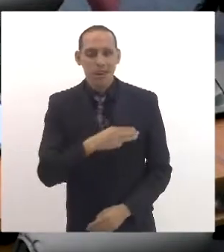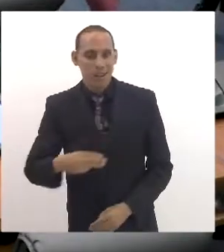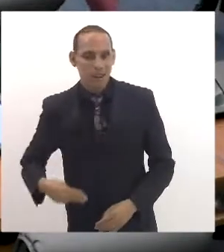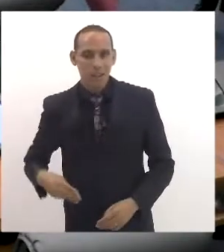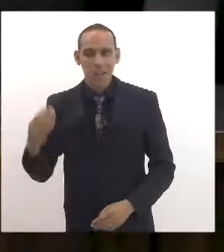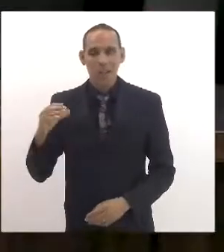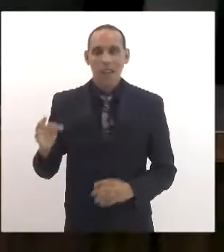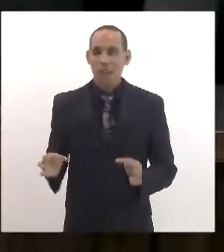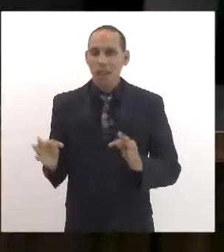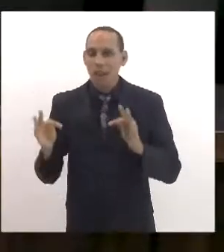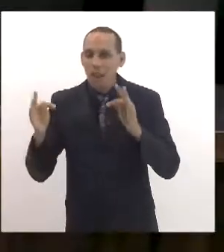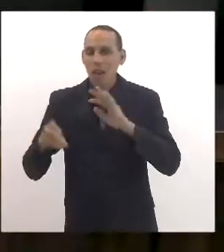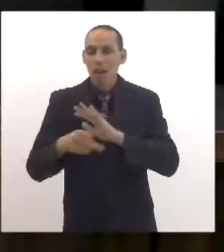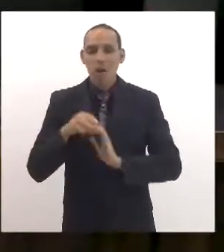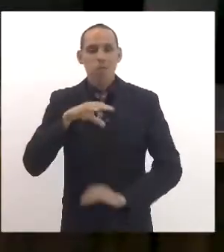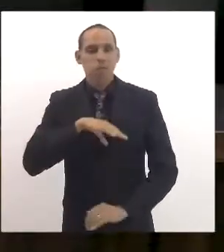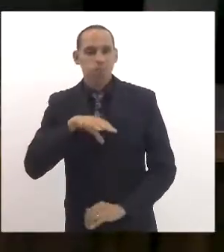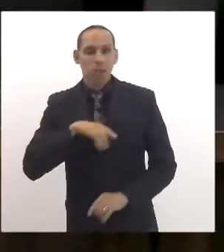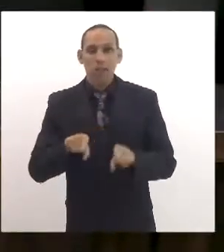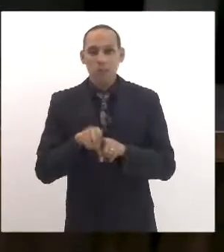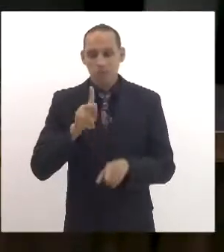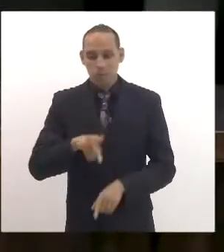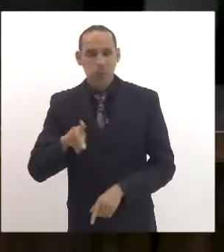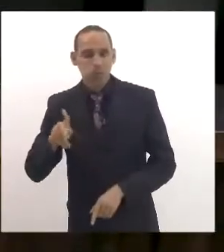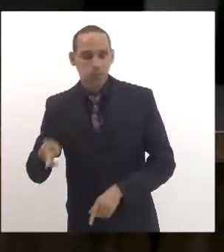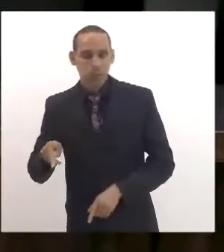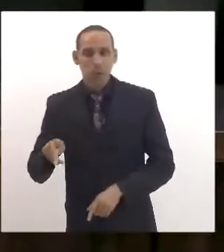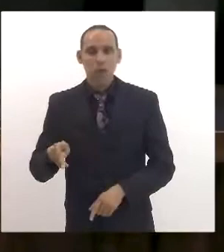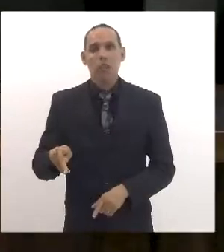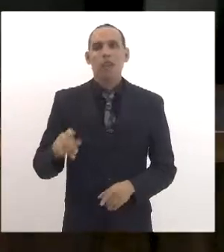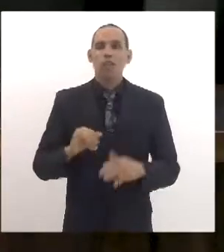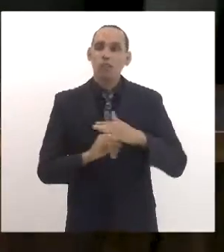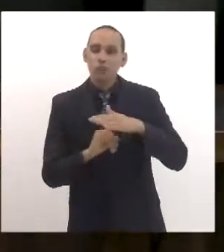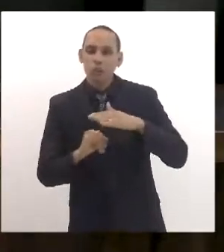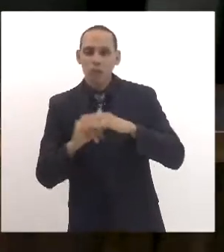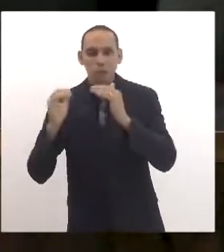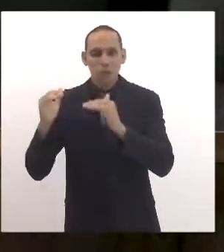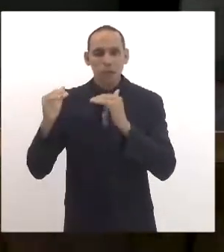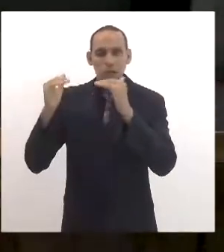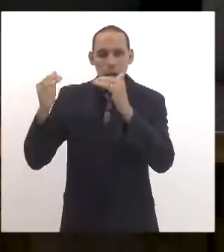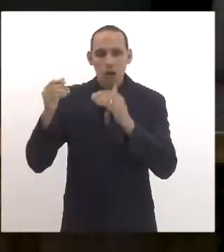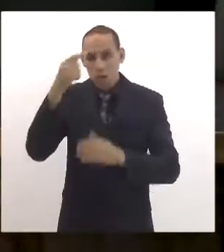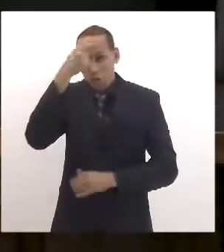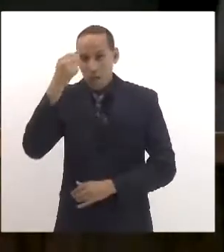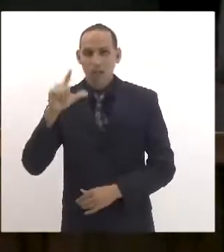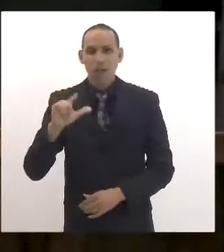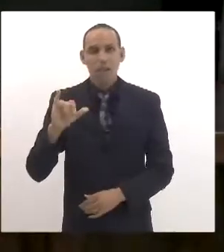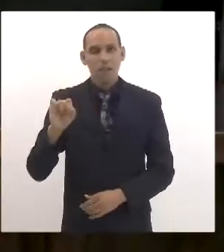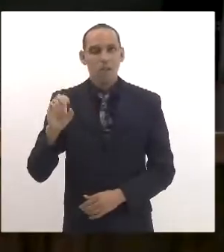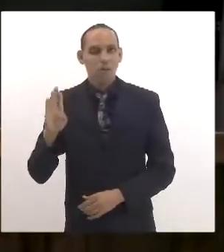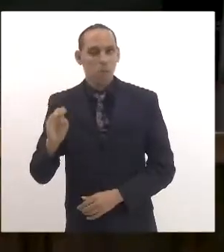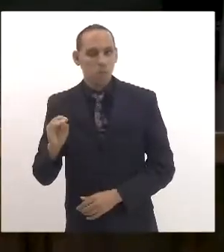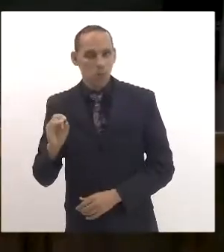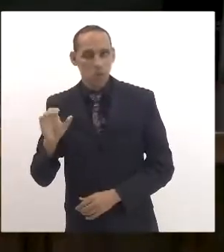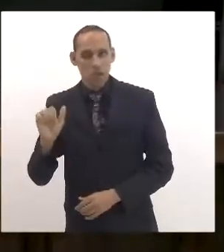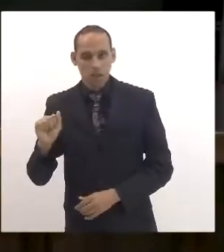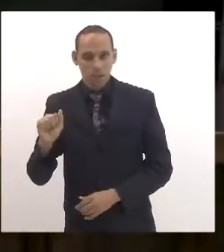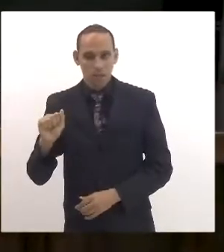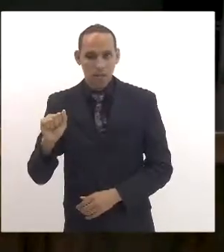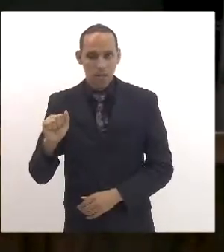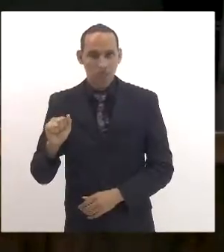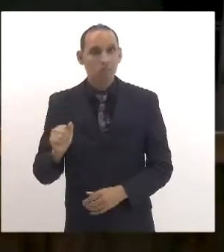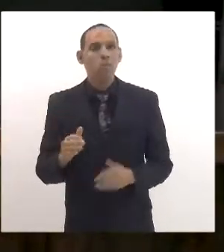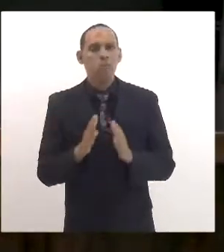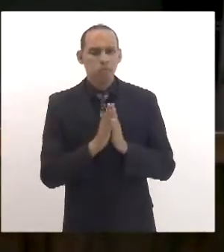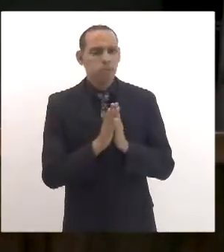Portugal e professor catedrático do Instituto Superior de Tecnologia da Universidade de Lisboa. Solicito ao cerimonial que